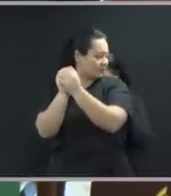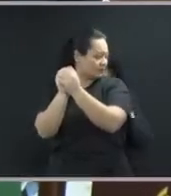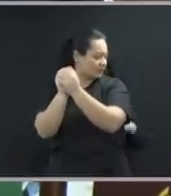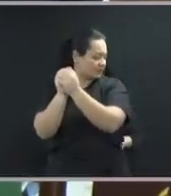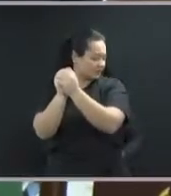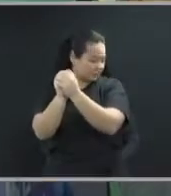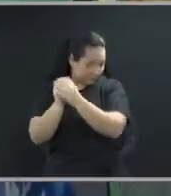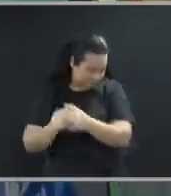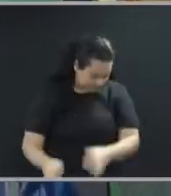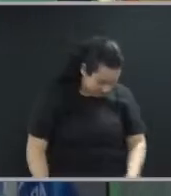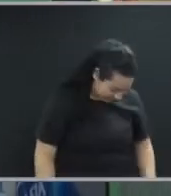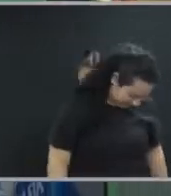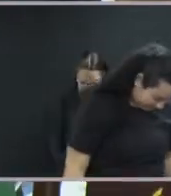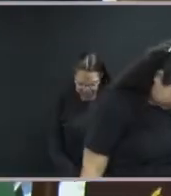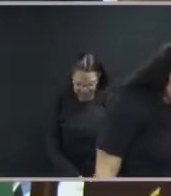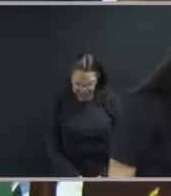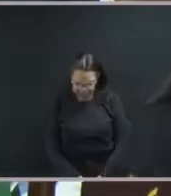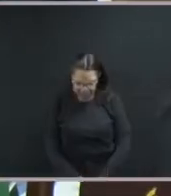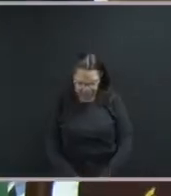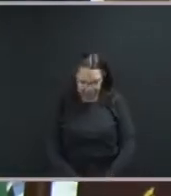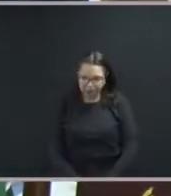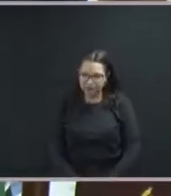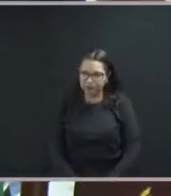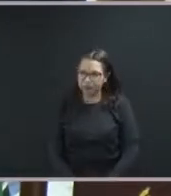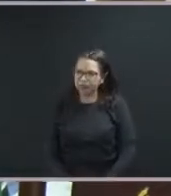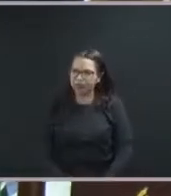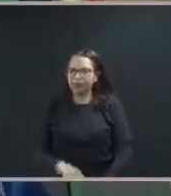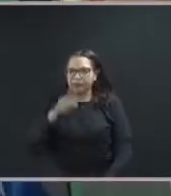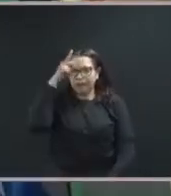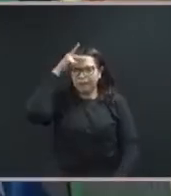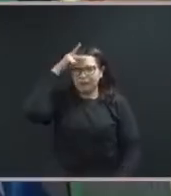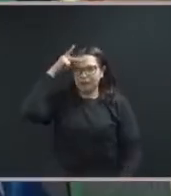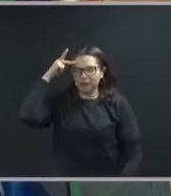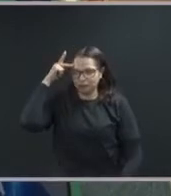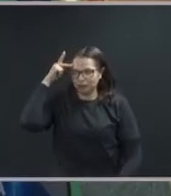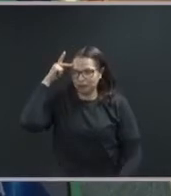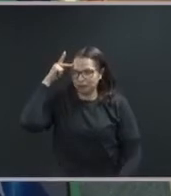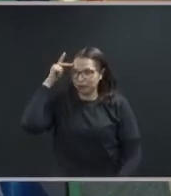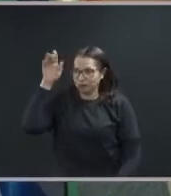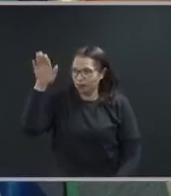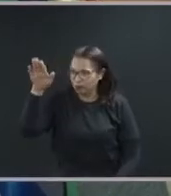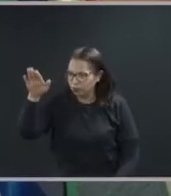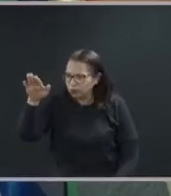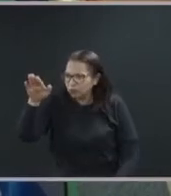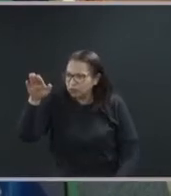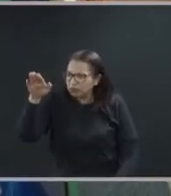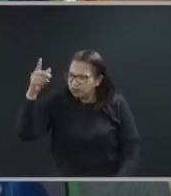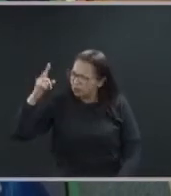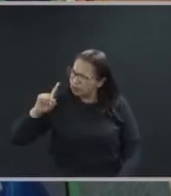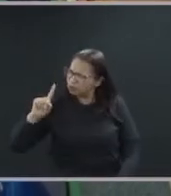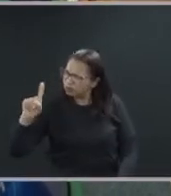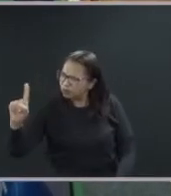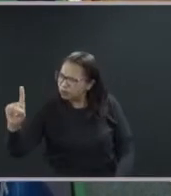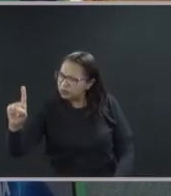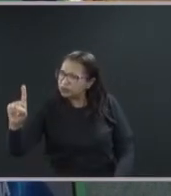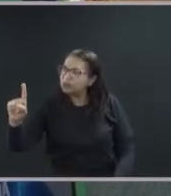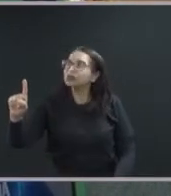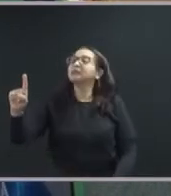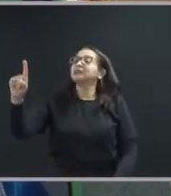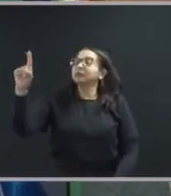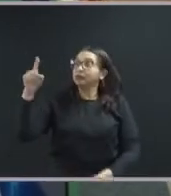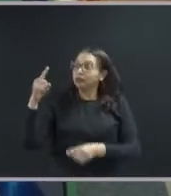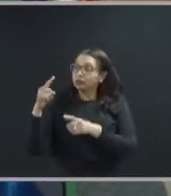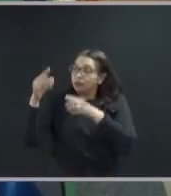para você, rapaz, sabe que você orou aquele dia? Aí o irmão fala, menos. Quanto mais Deus começar a te